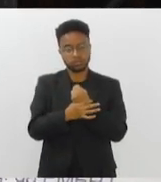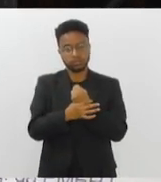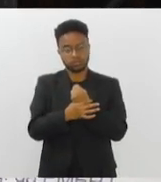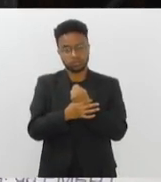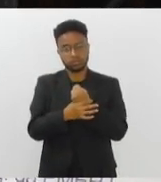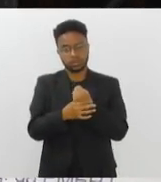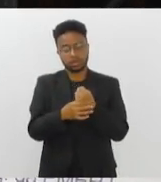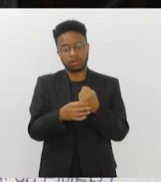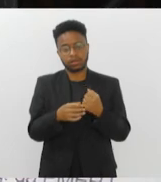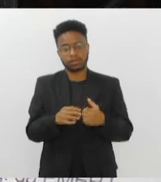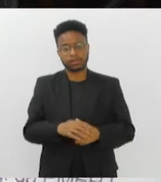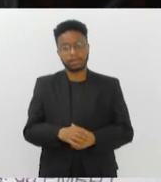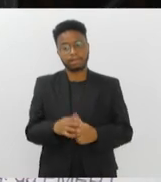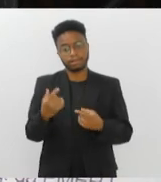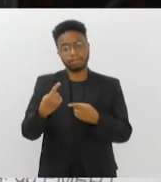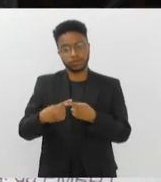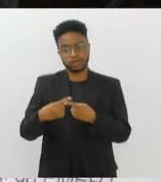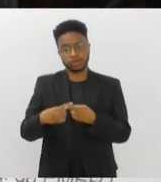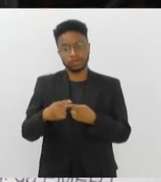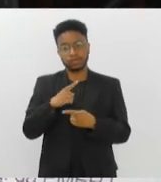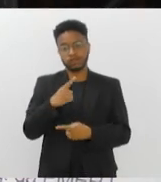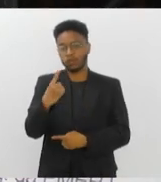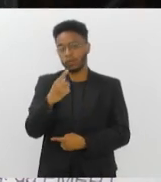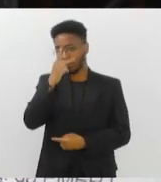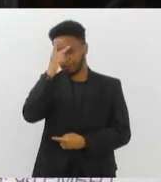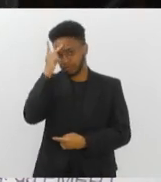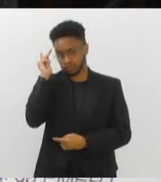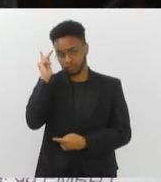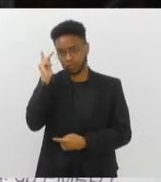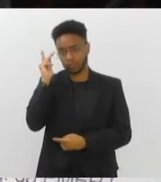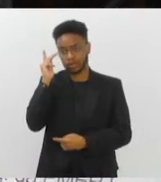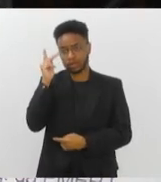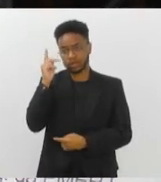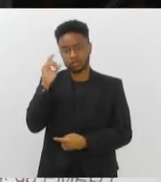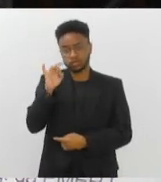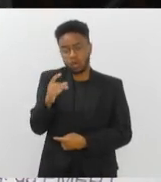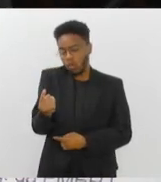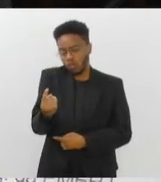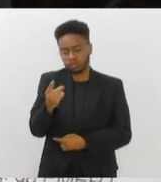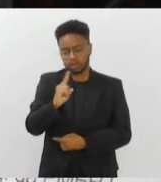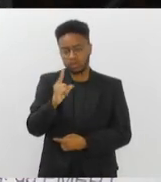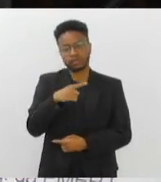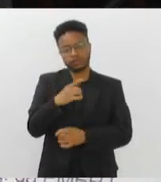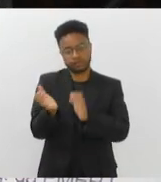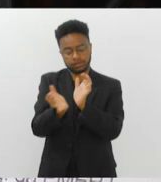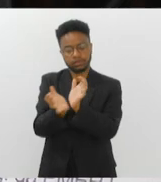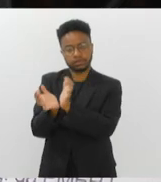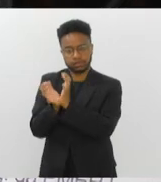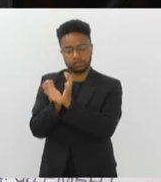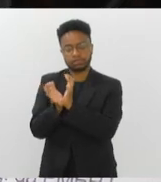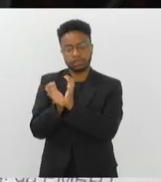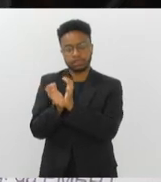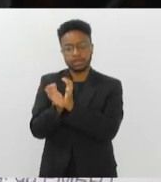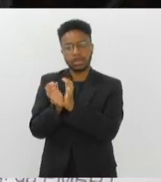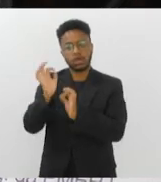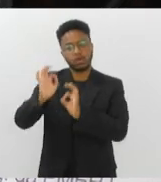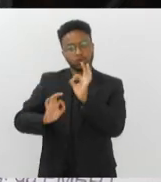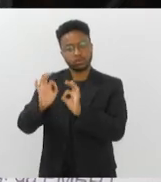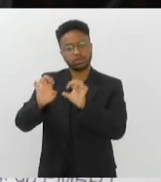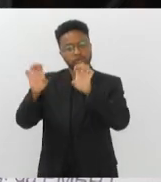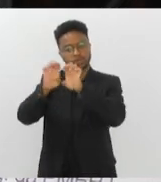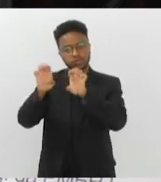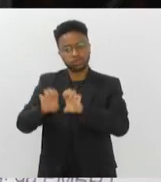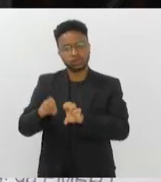permite, foi porque alguém desempenhou o trabalho, e não só uma pessoa, toda uma equipe, uma estrutura gigante